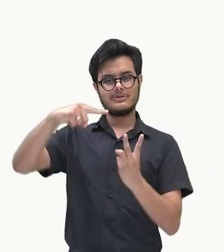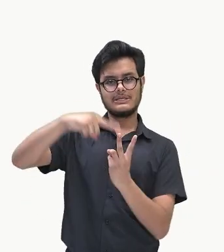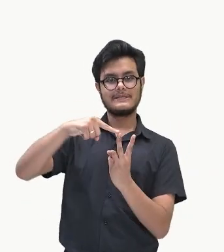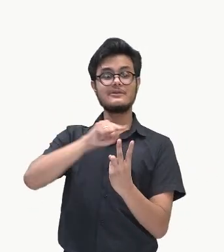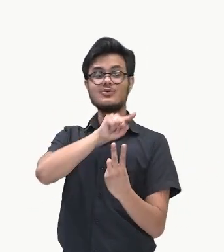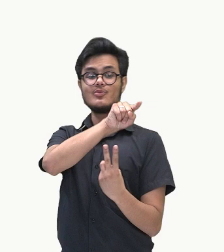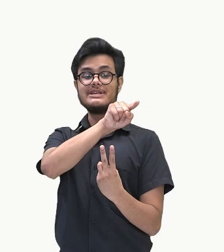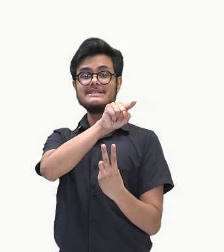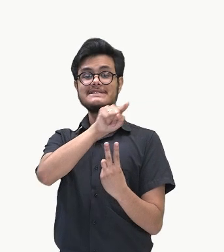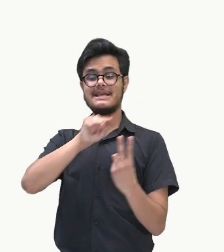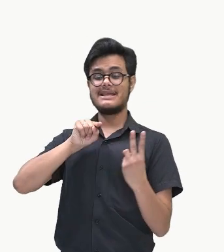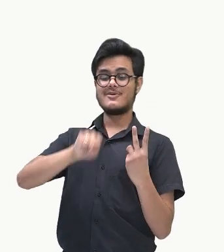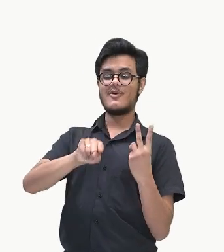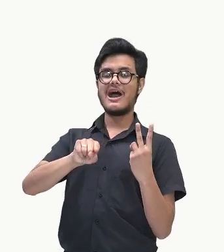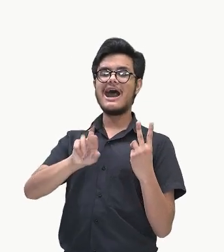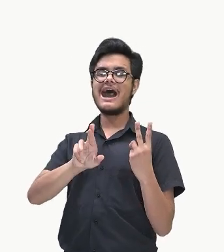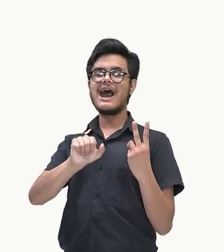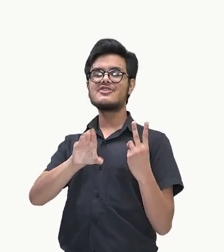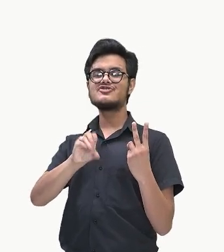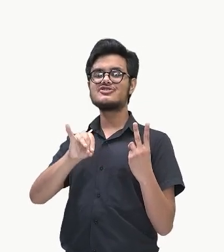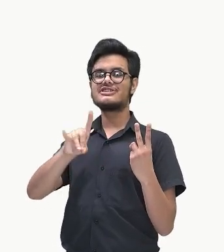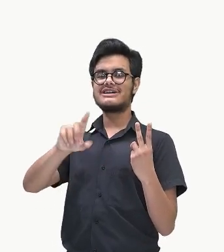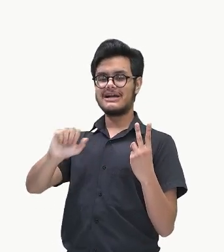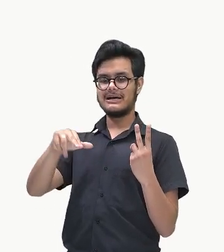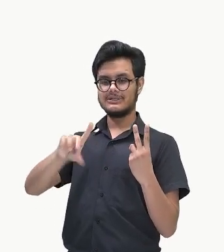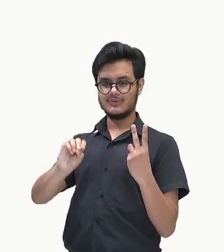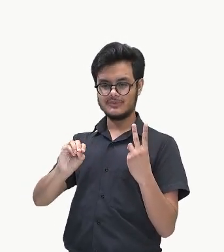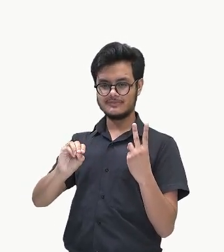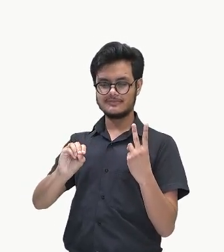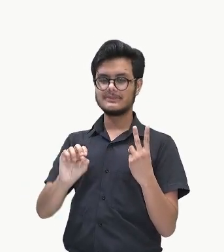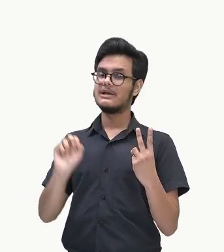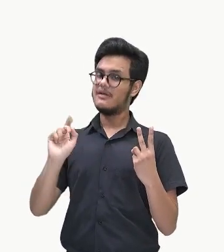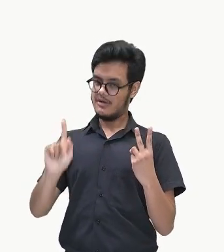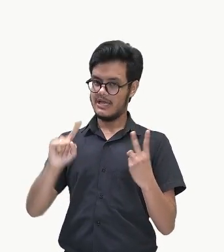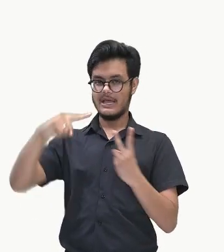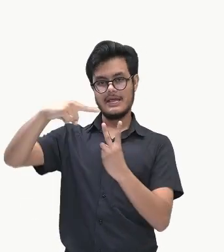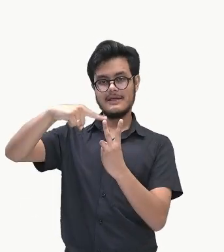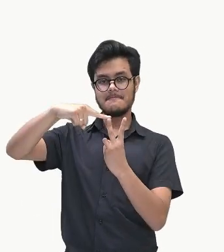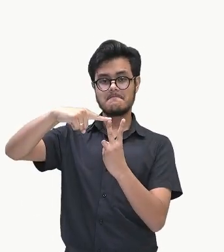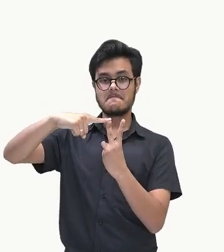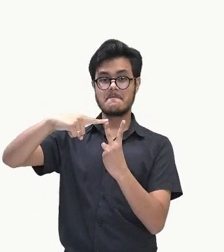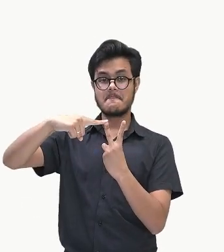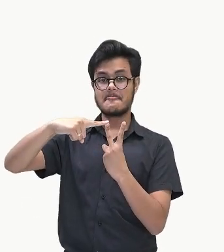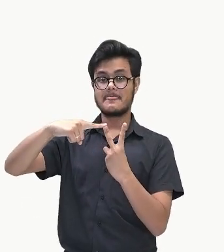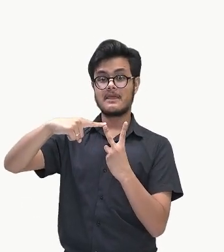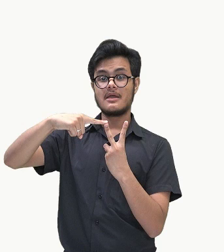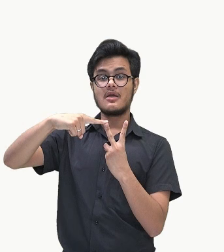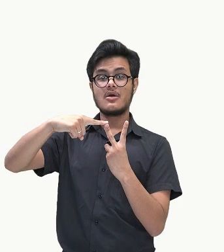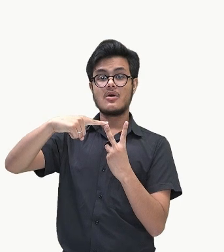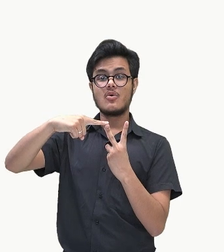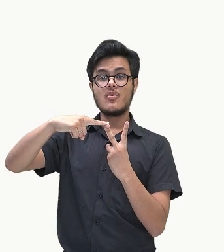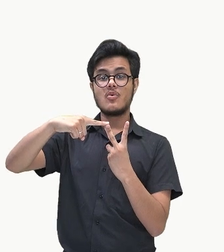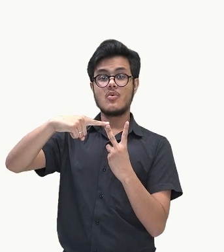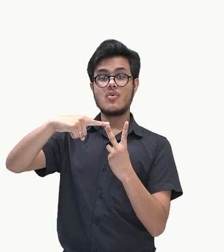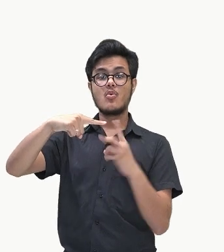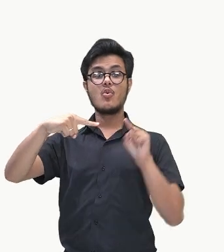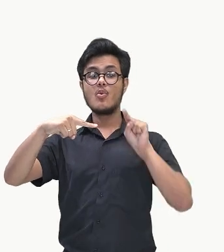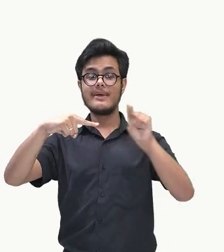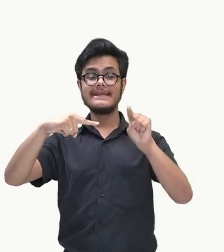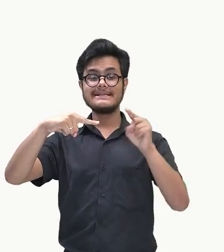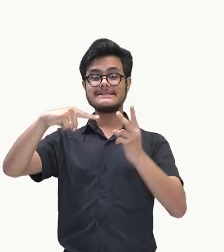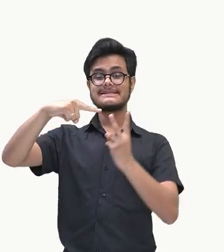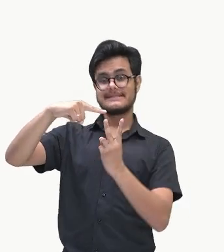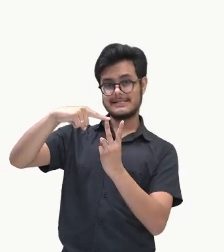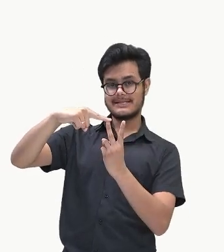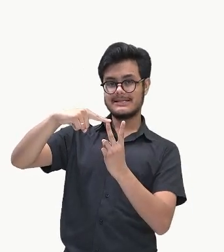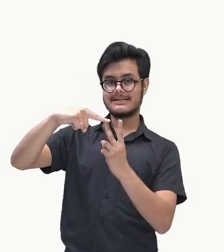essa multiplicação ou esta divisão, tanto no meu índice do radical, como no